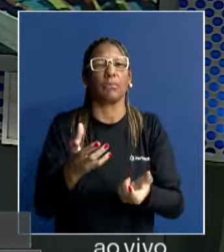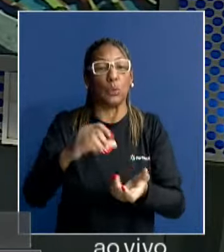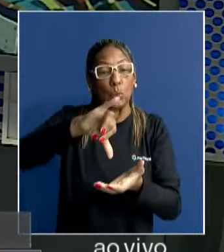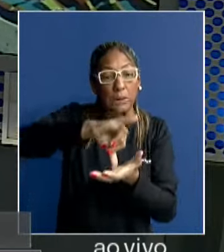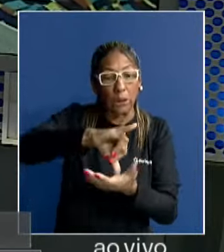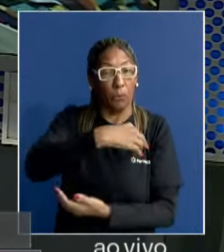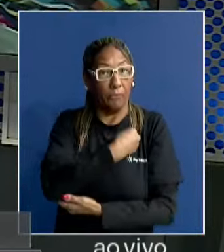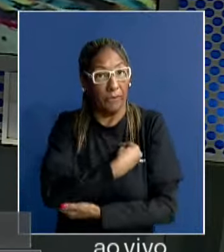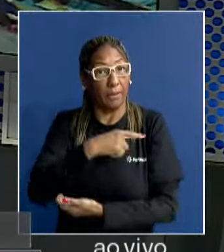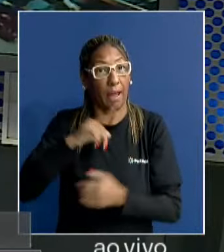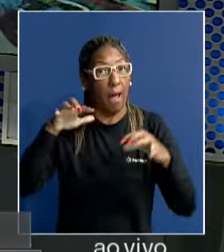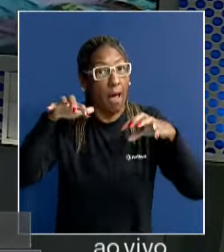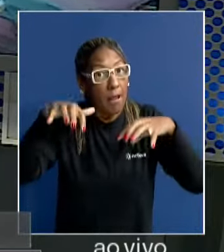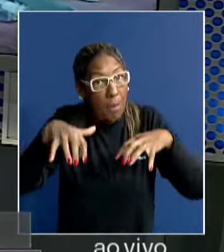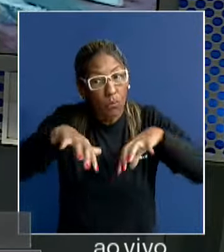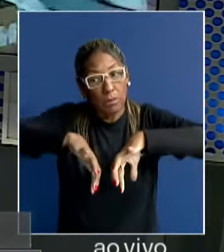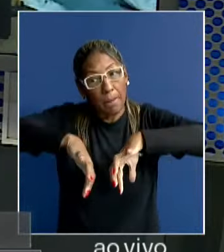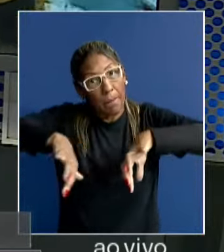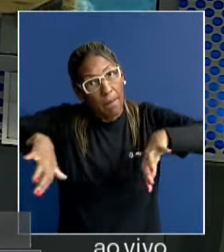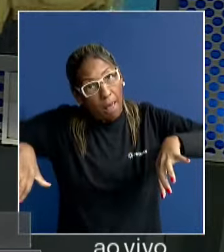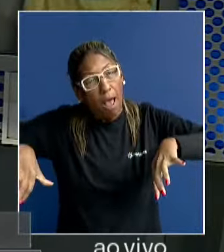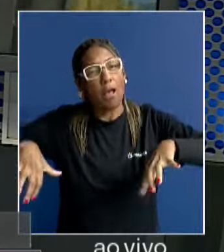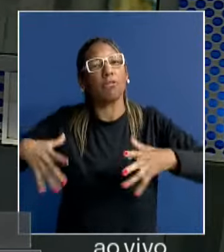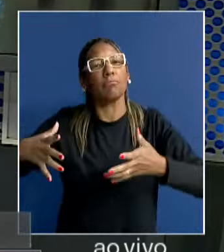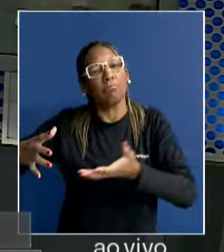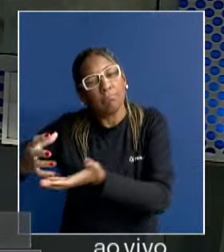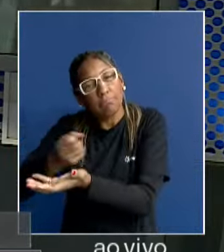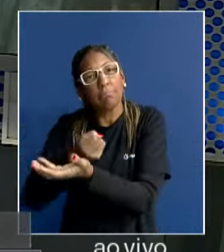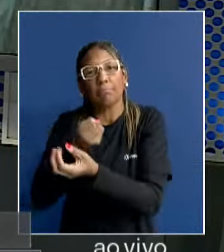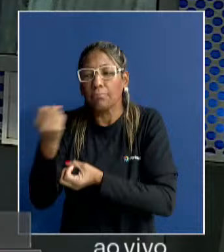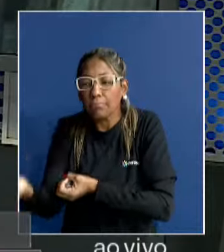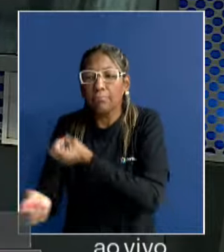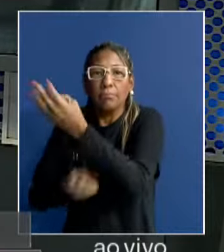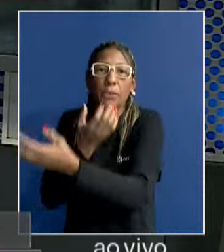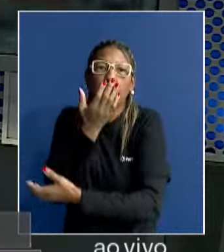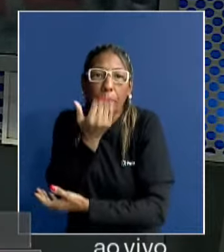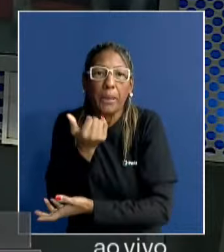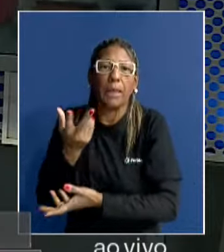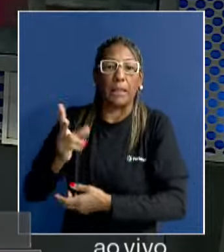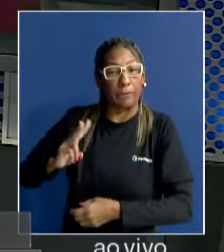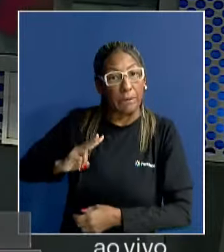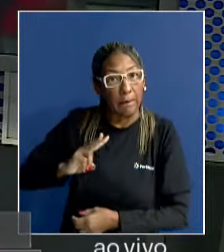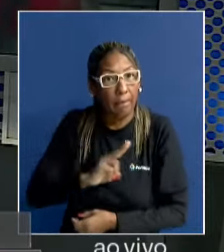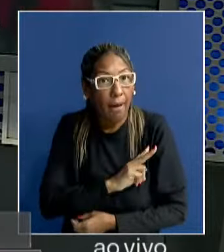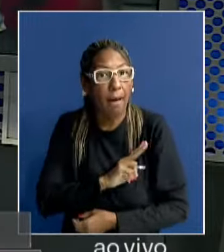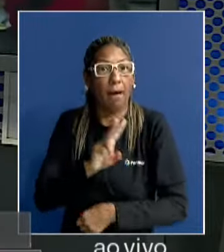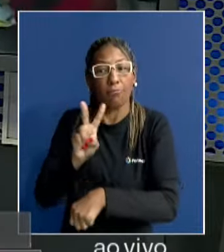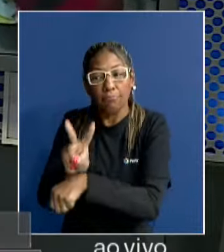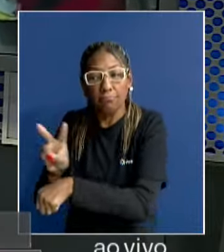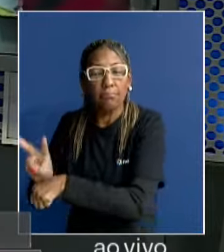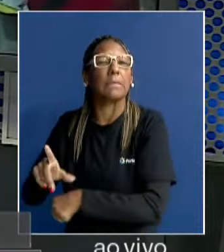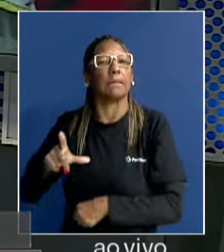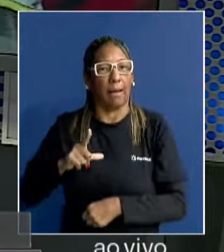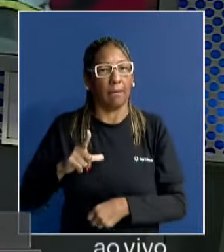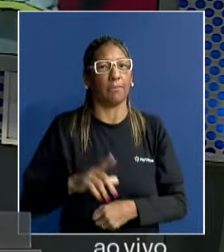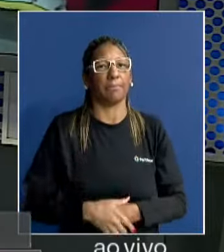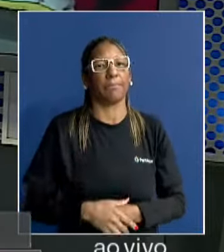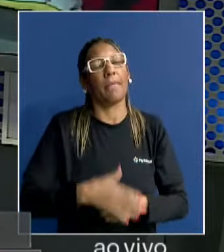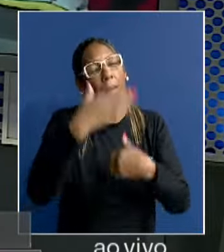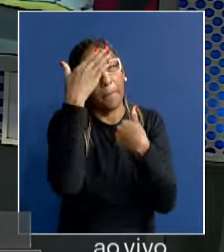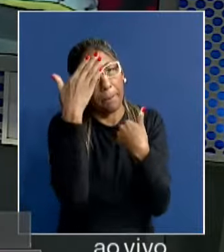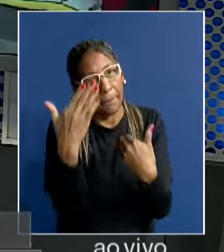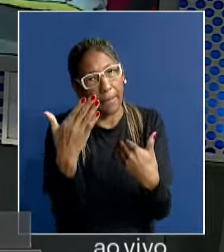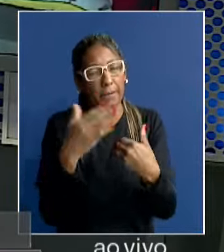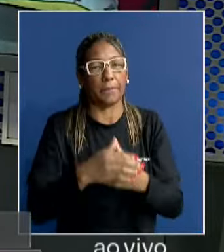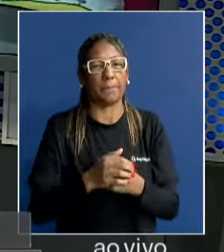onde os animais também estão sendo acolhidos, né, e atendidos por veterinários voluntários, Mota. Tá certo, então. Obrigado, viu, Gabi